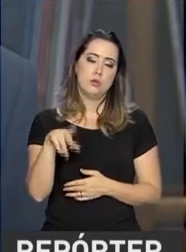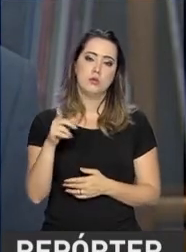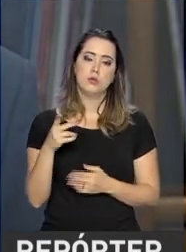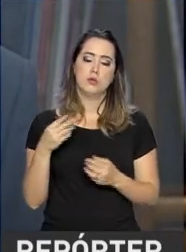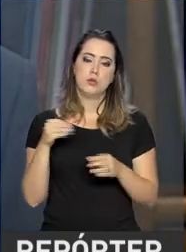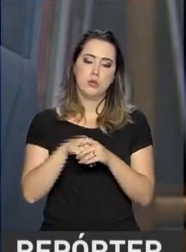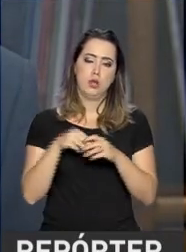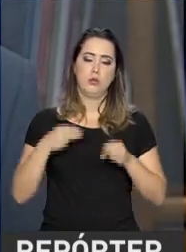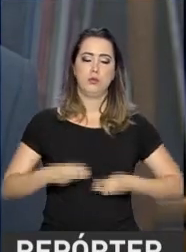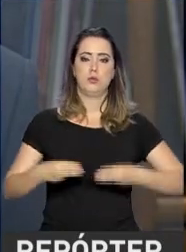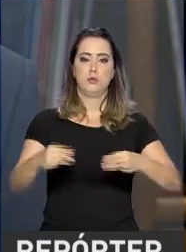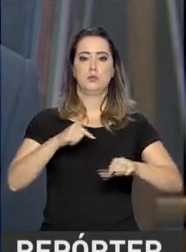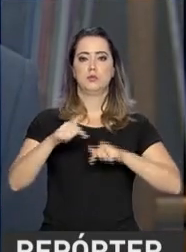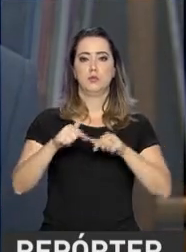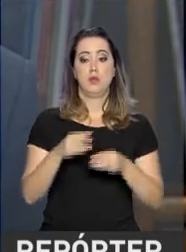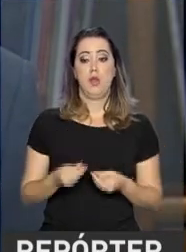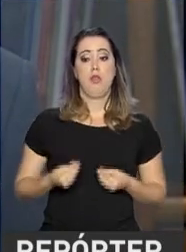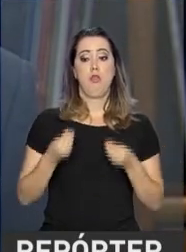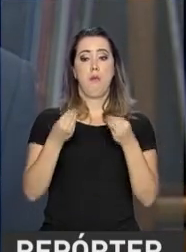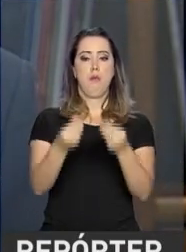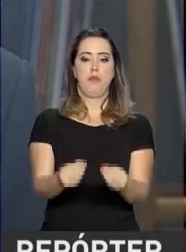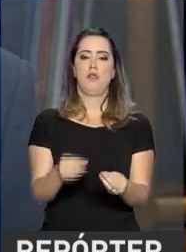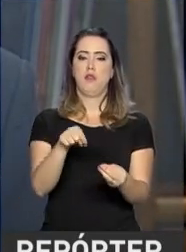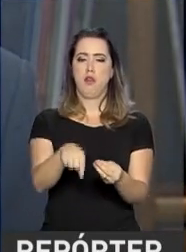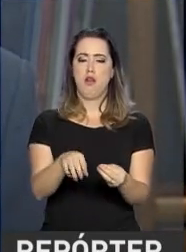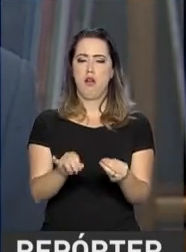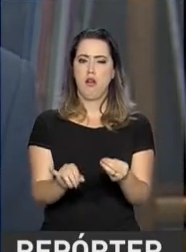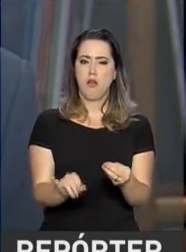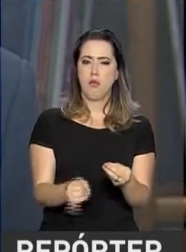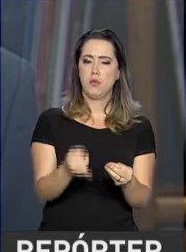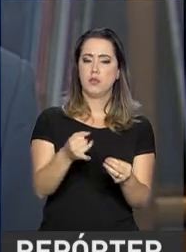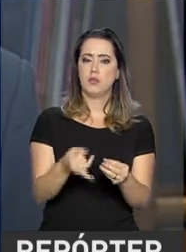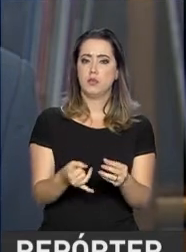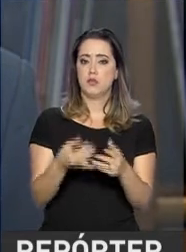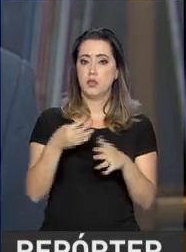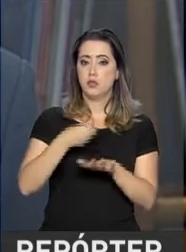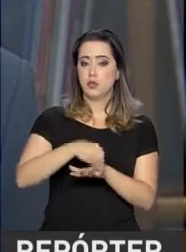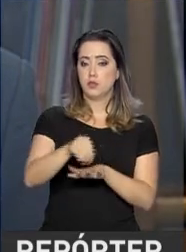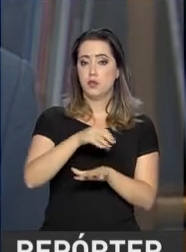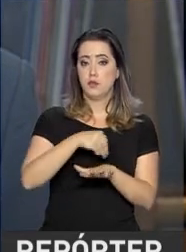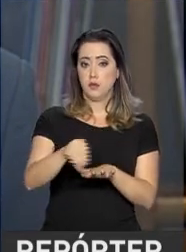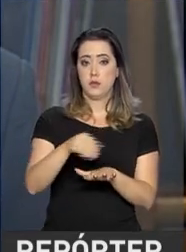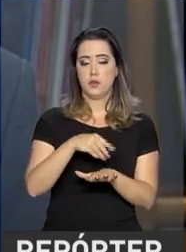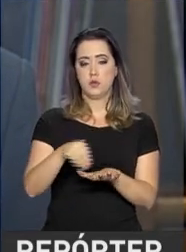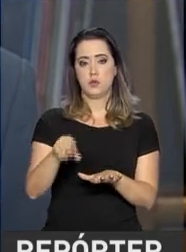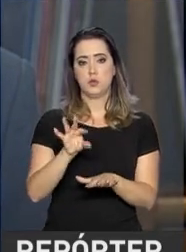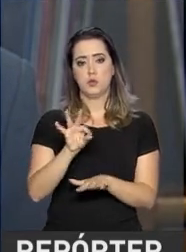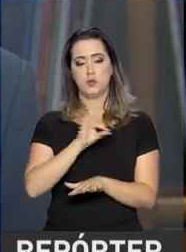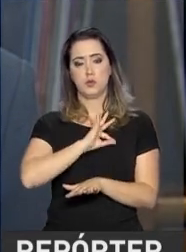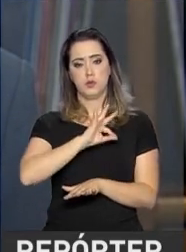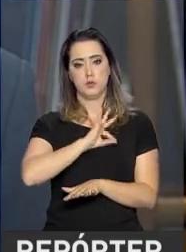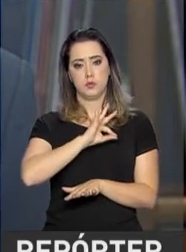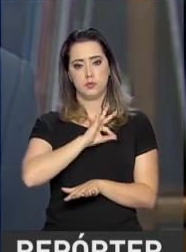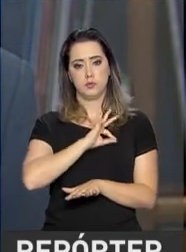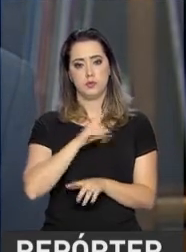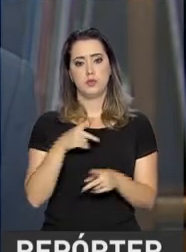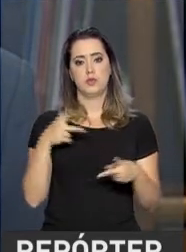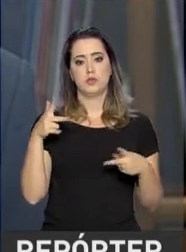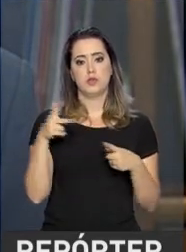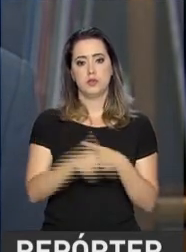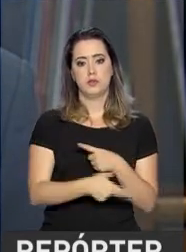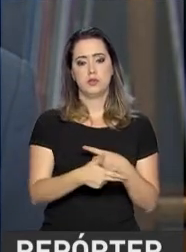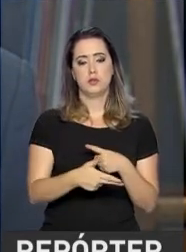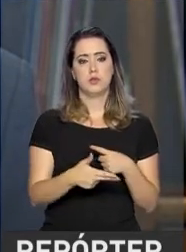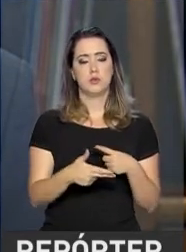ministério do trabalho é dar subsídios para a polícia federal e também bloquear esses requerimentos com possível